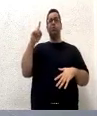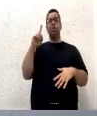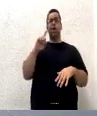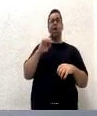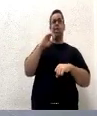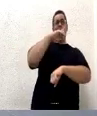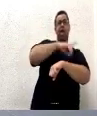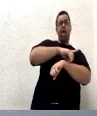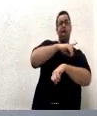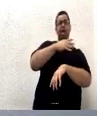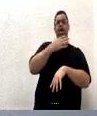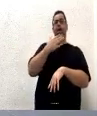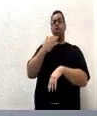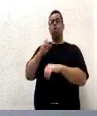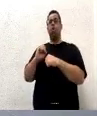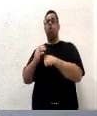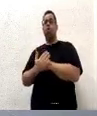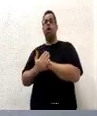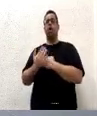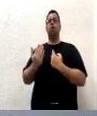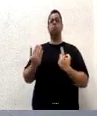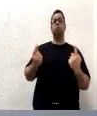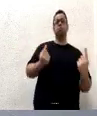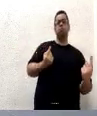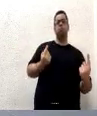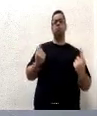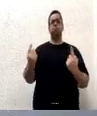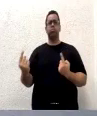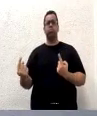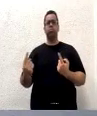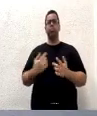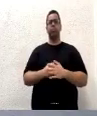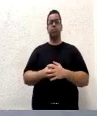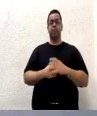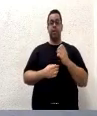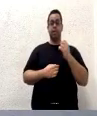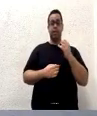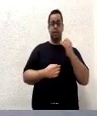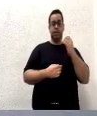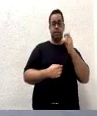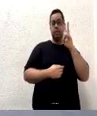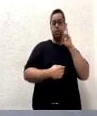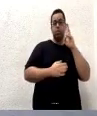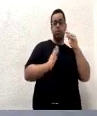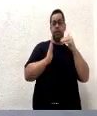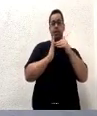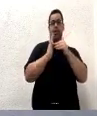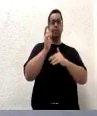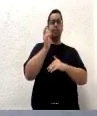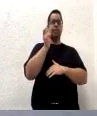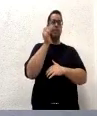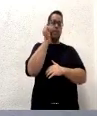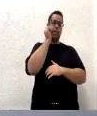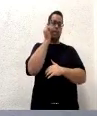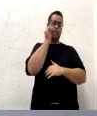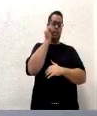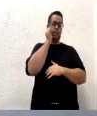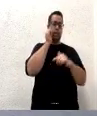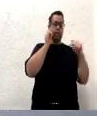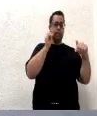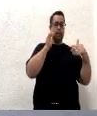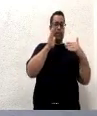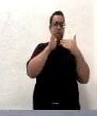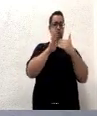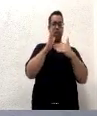procuro, se for de segunda a sexta, entre 7 e 4, eu procuro a unidade de saúde. Eu não vou estar